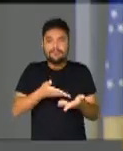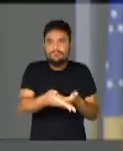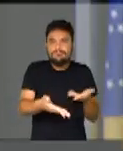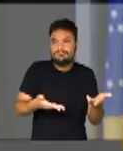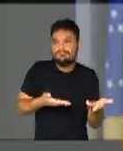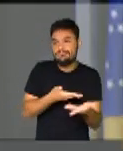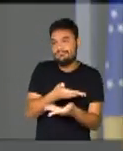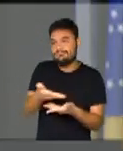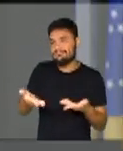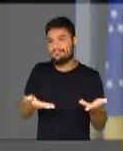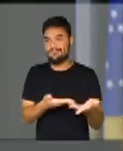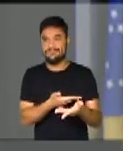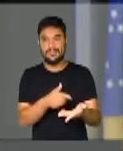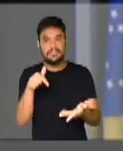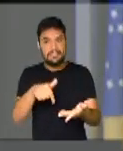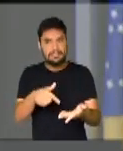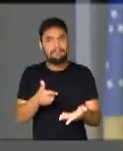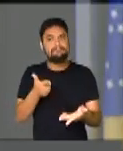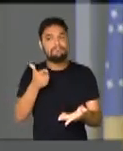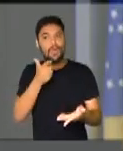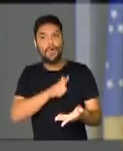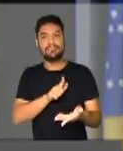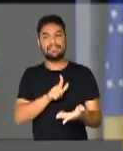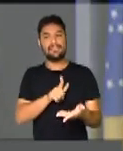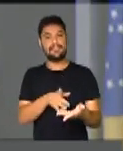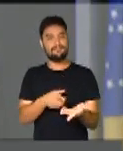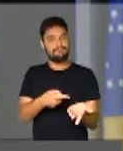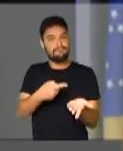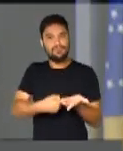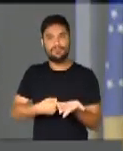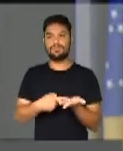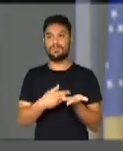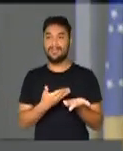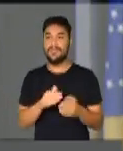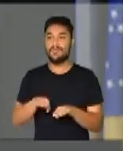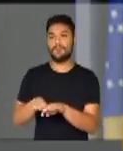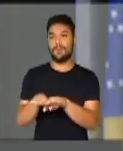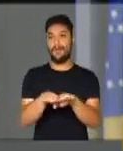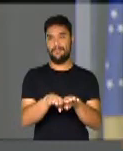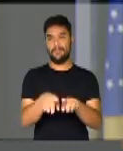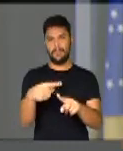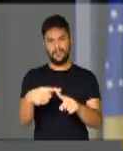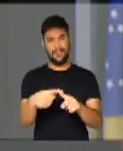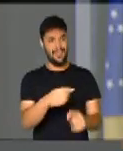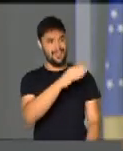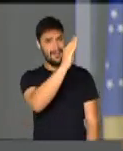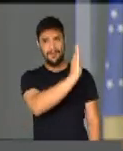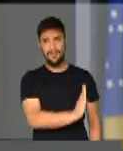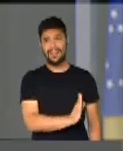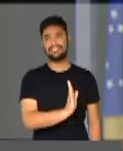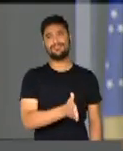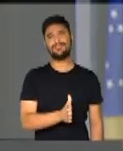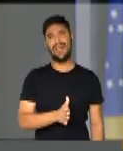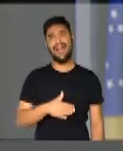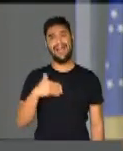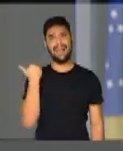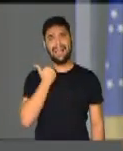possa encontrar uma convergência, porque o Brasil não aguenta